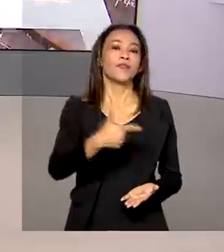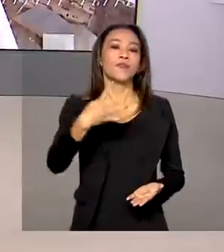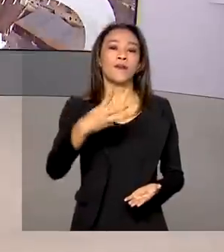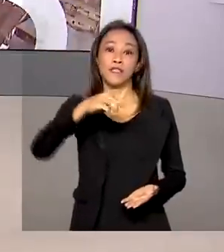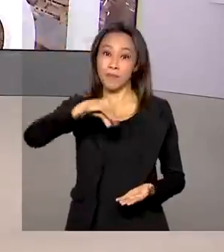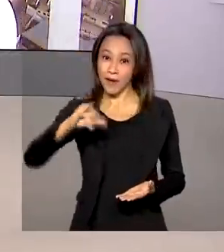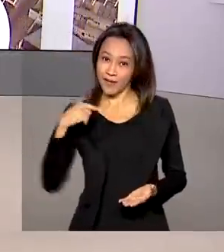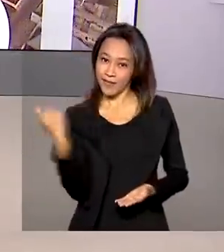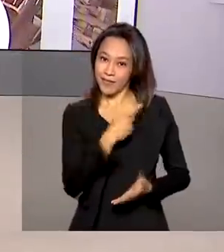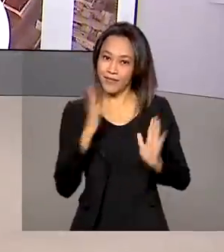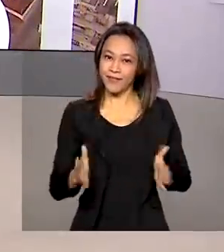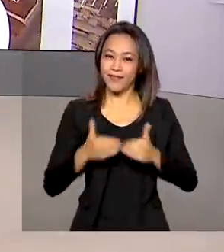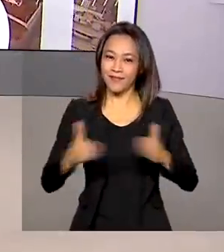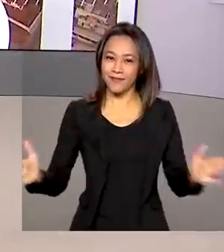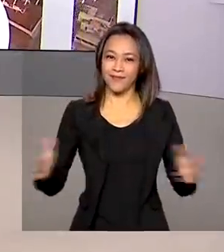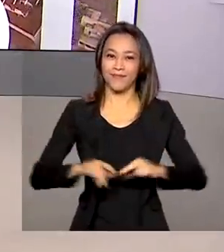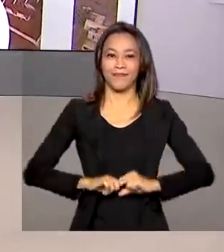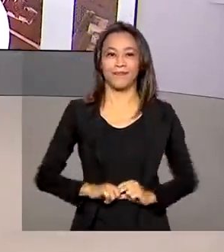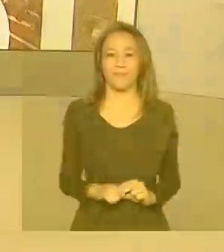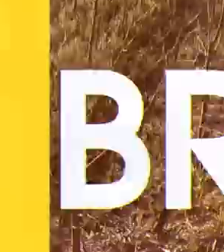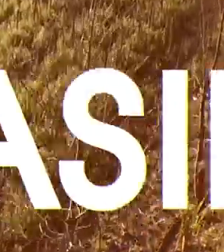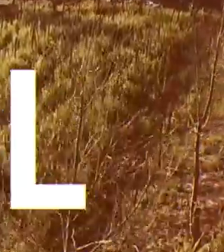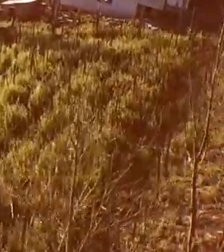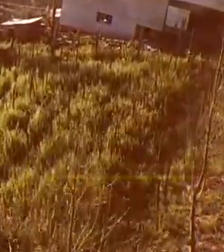o Brasil em Dia está no ar.